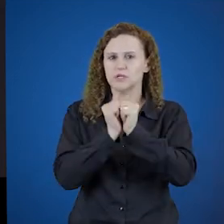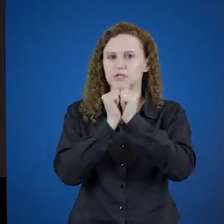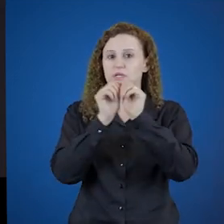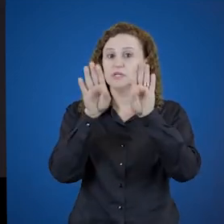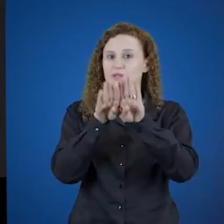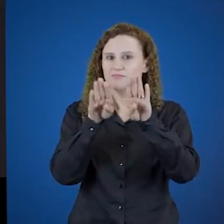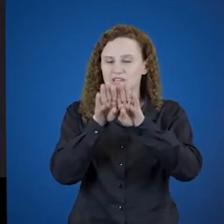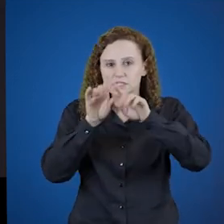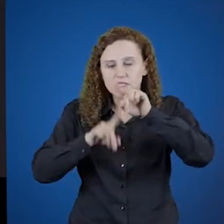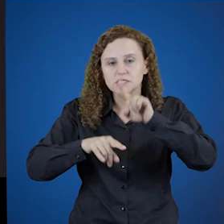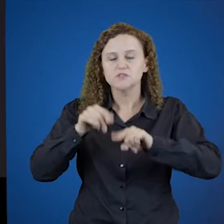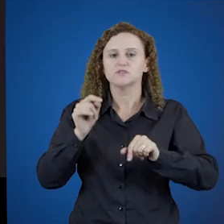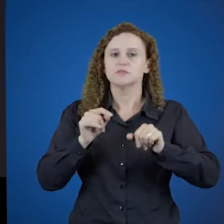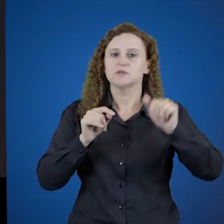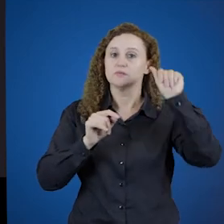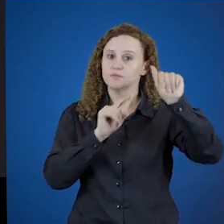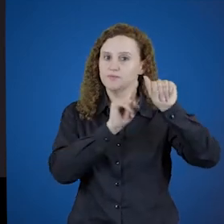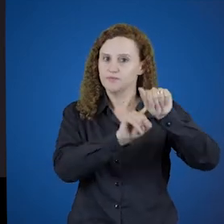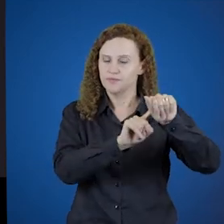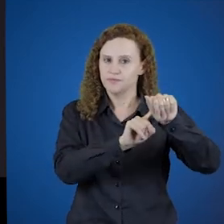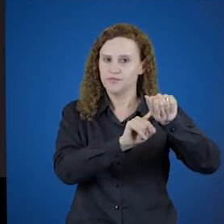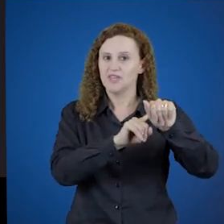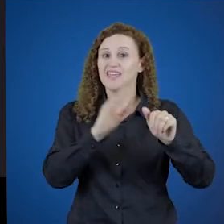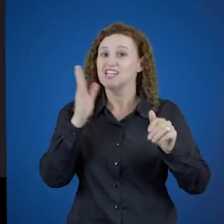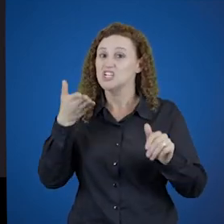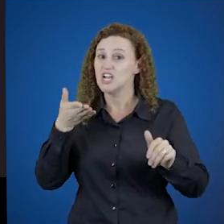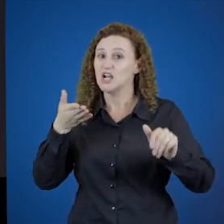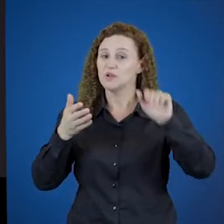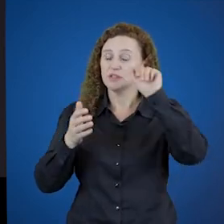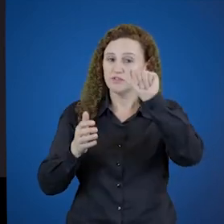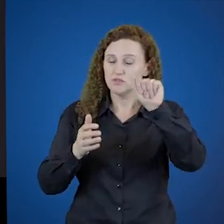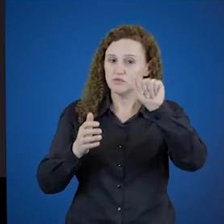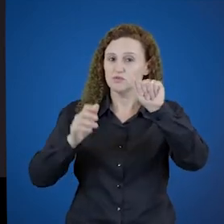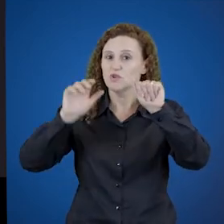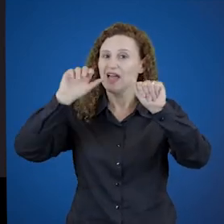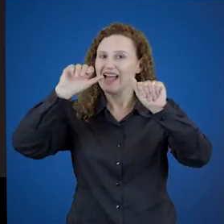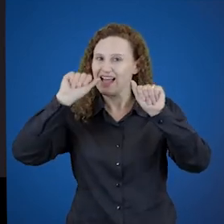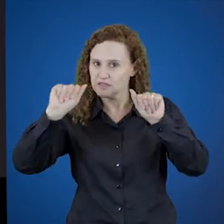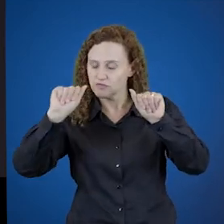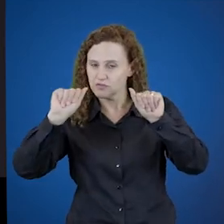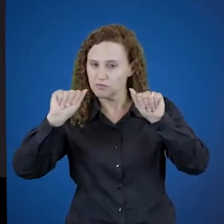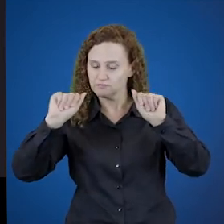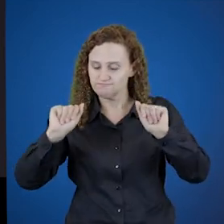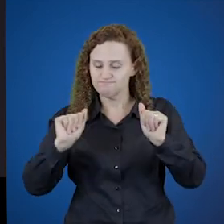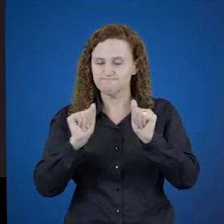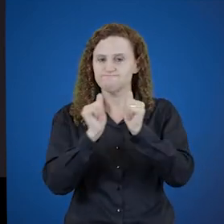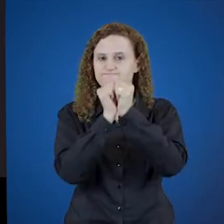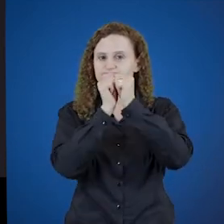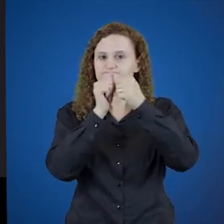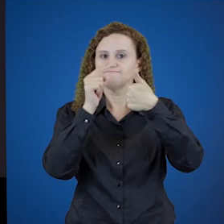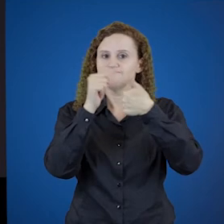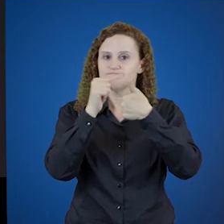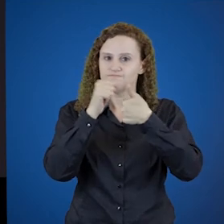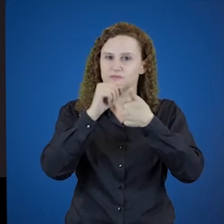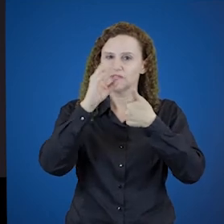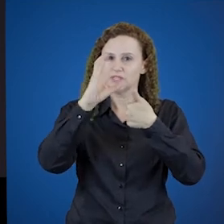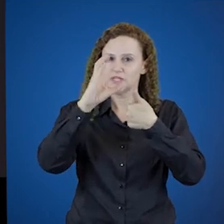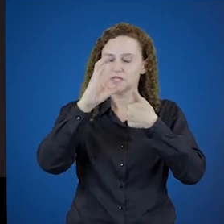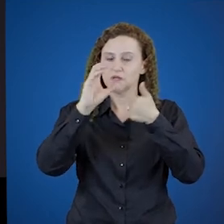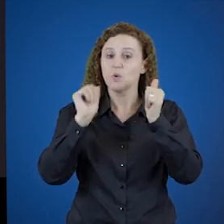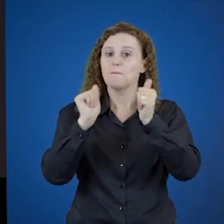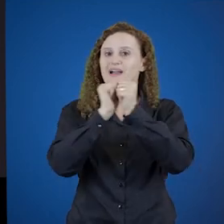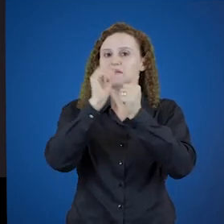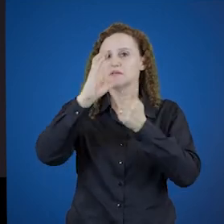e de instrumento ou de meio o adjunto adverbial de companhia ele indica a